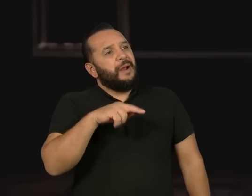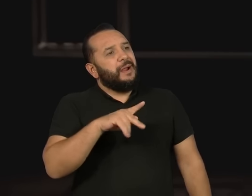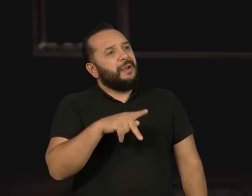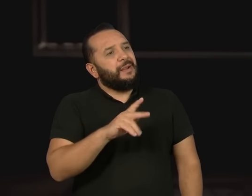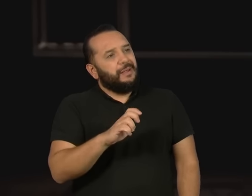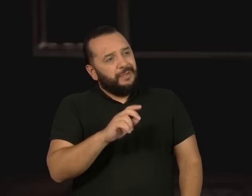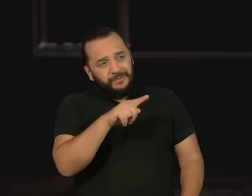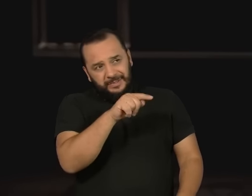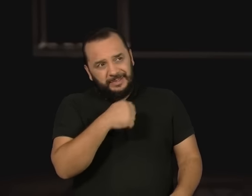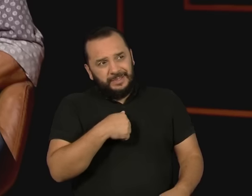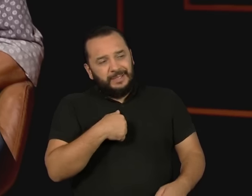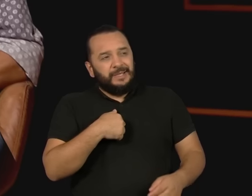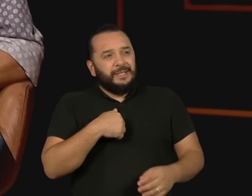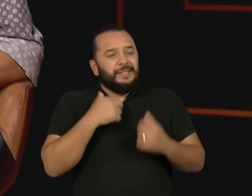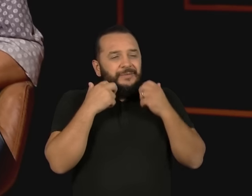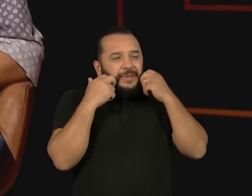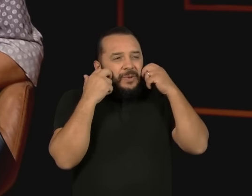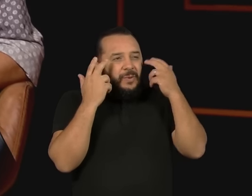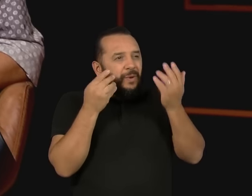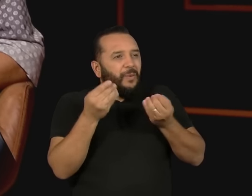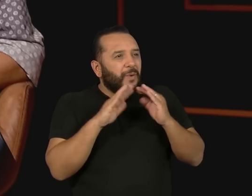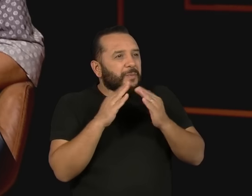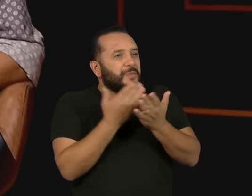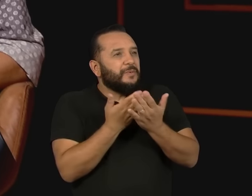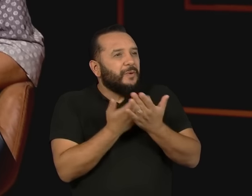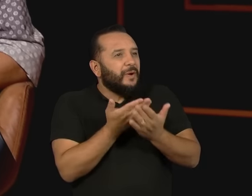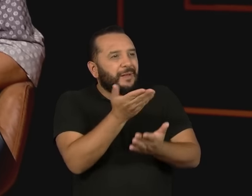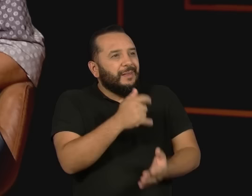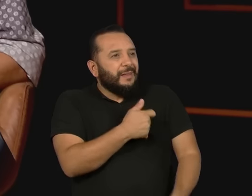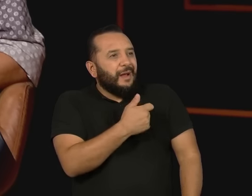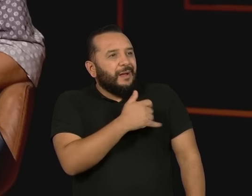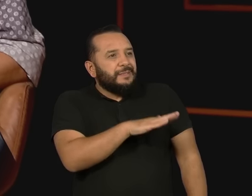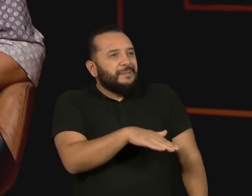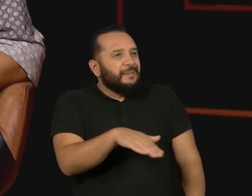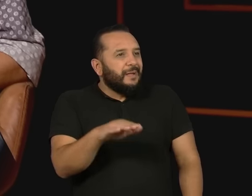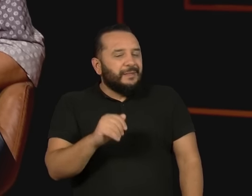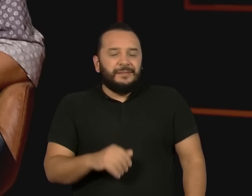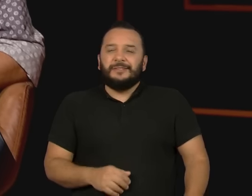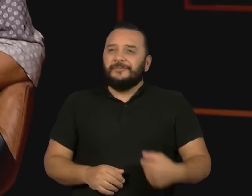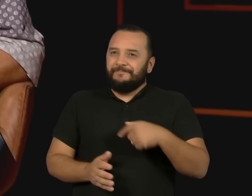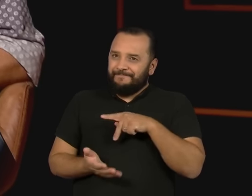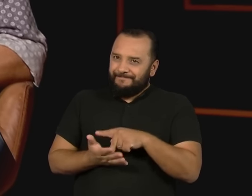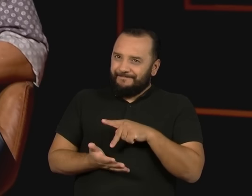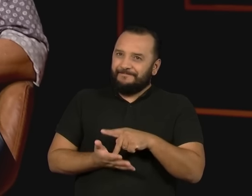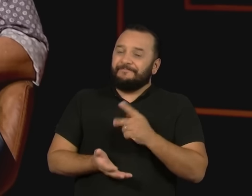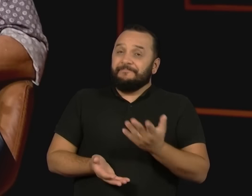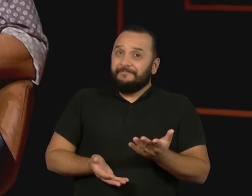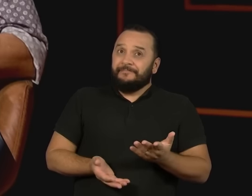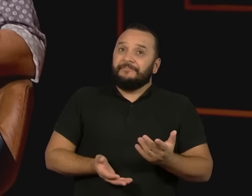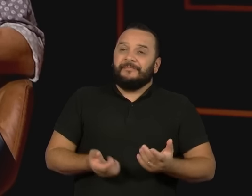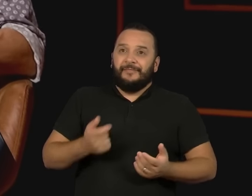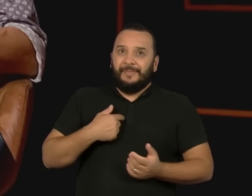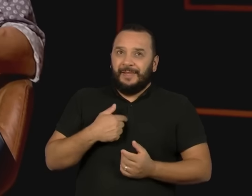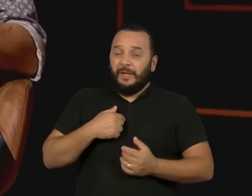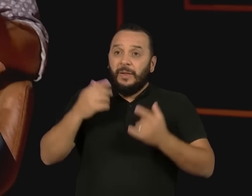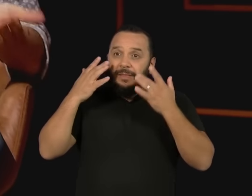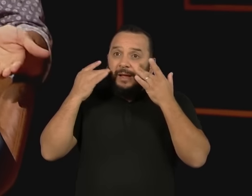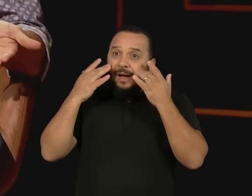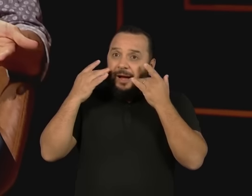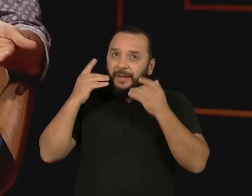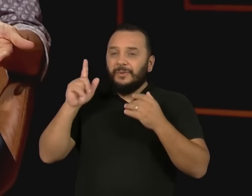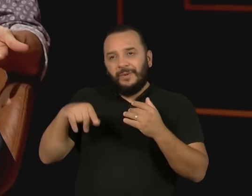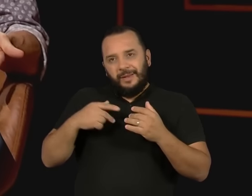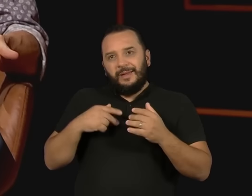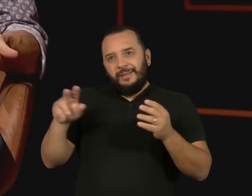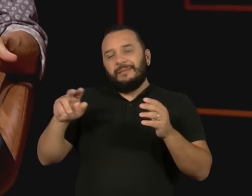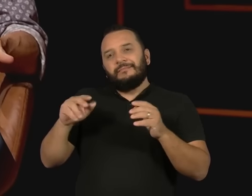Sim. nerd. Ainda criança, eu tive essa impressão, por teatro ser uma matéria na minha